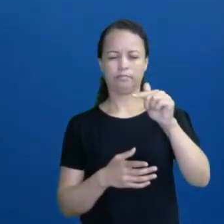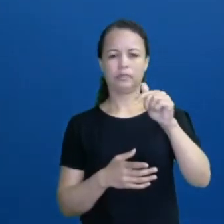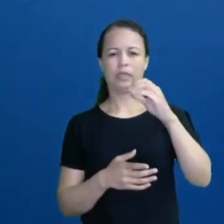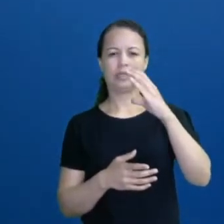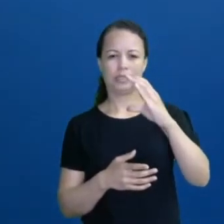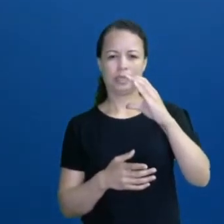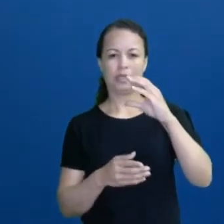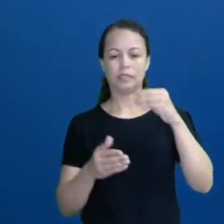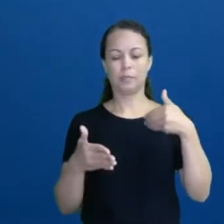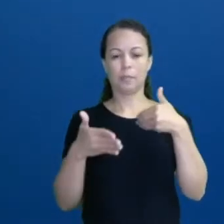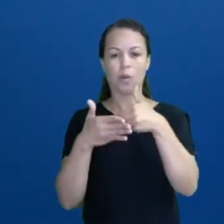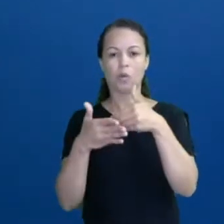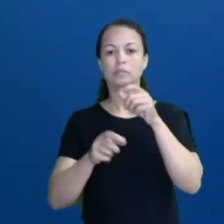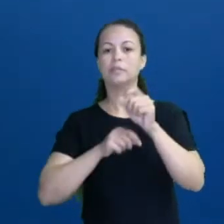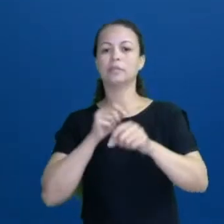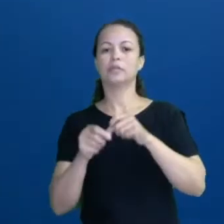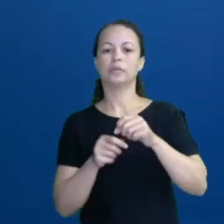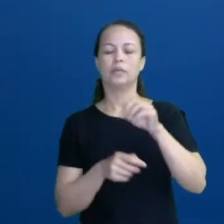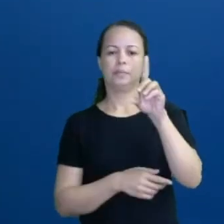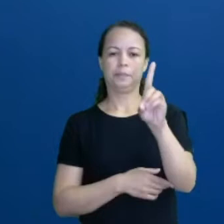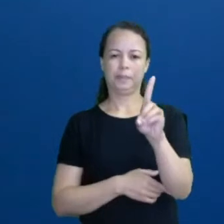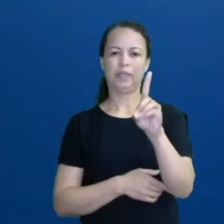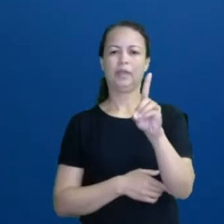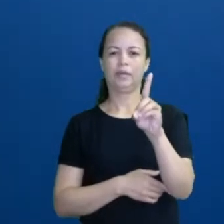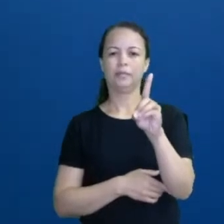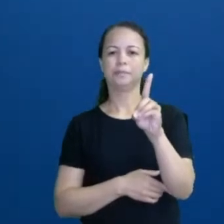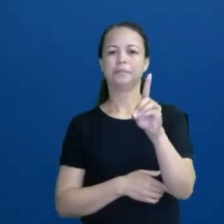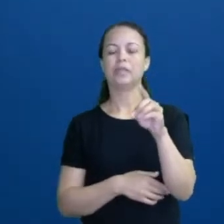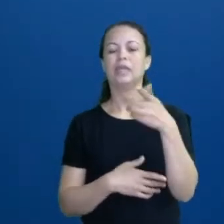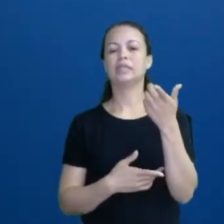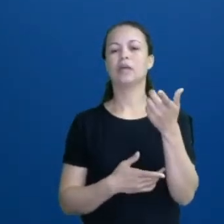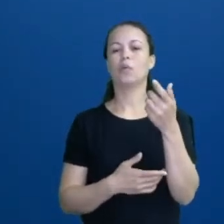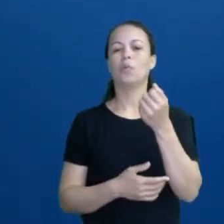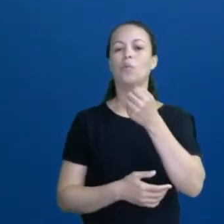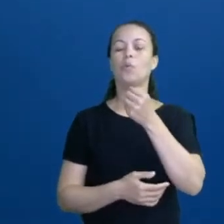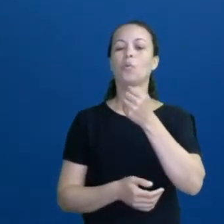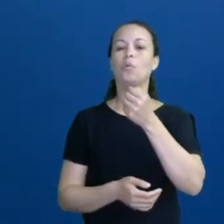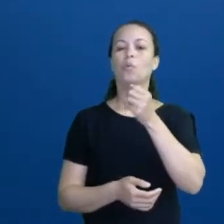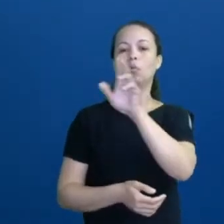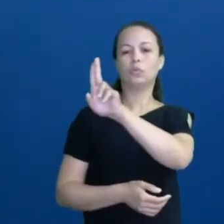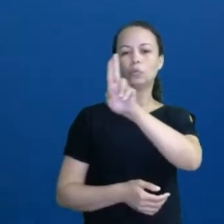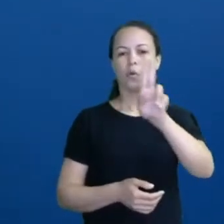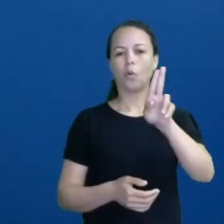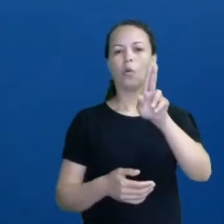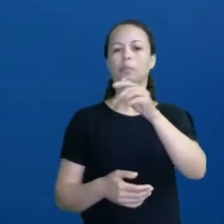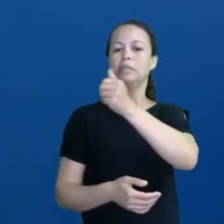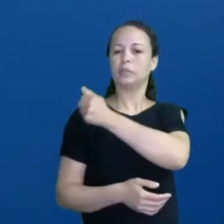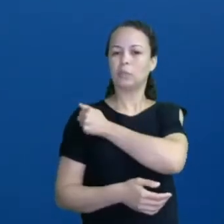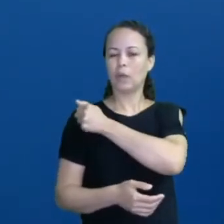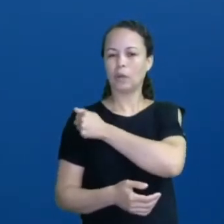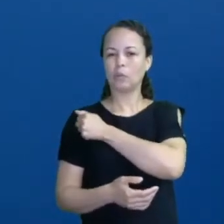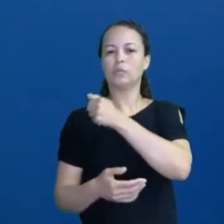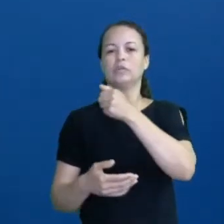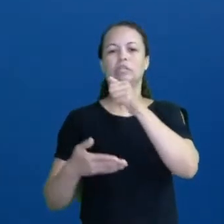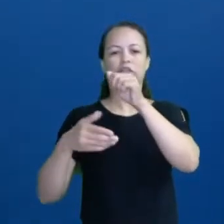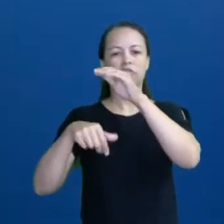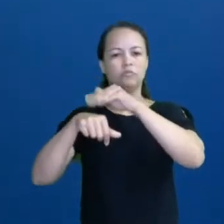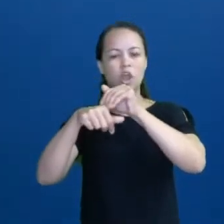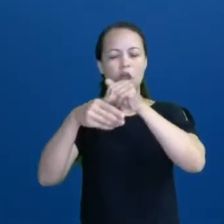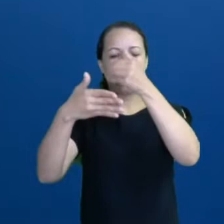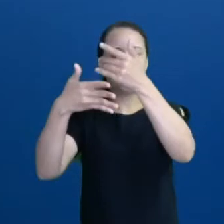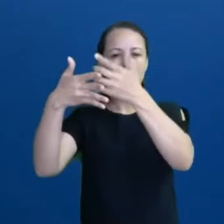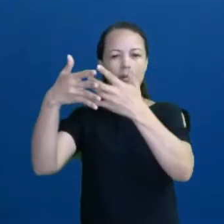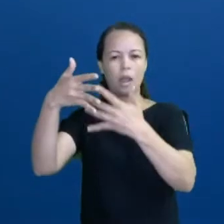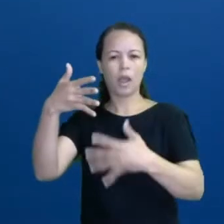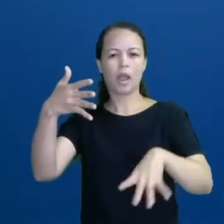C, o próximo seria D. Então, o nome daquele aluno que ficou faltando chamar lá na lista é